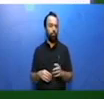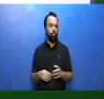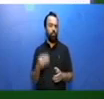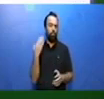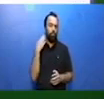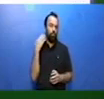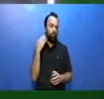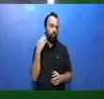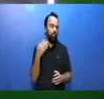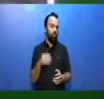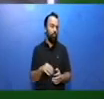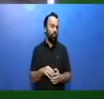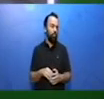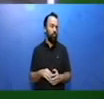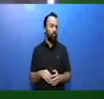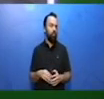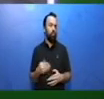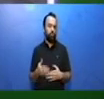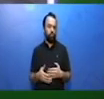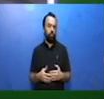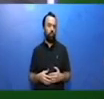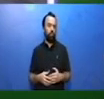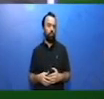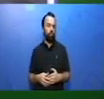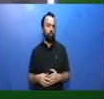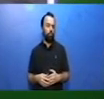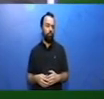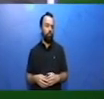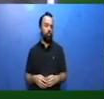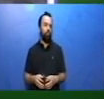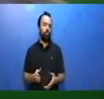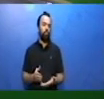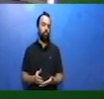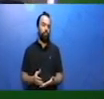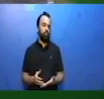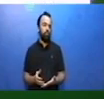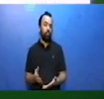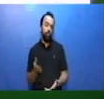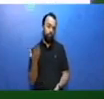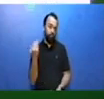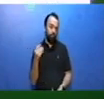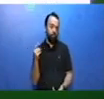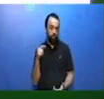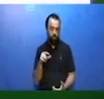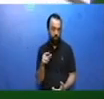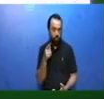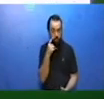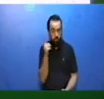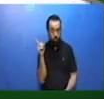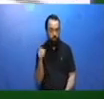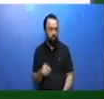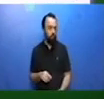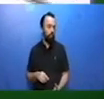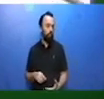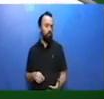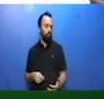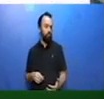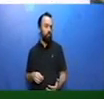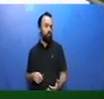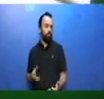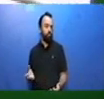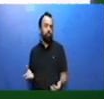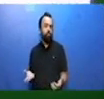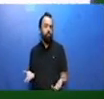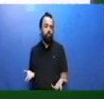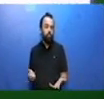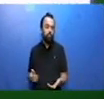bancos. Próximo texto, página... Vou voltar aqui para falar uma coisa. Vocês vão falar, professora,